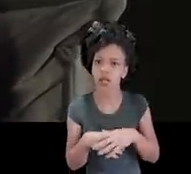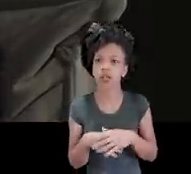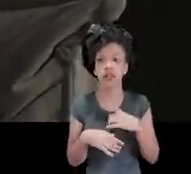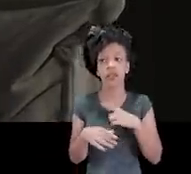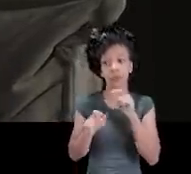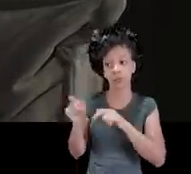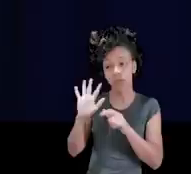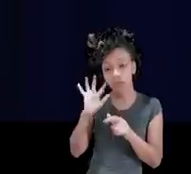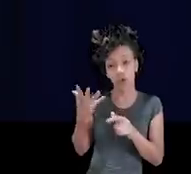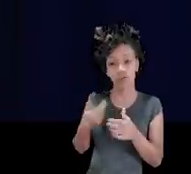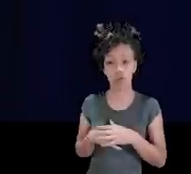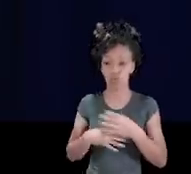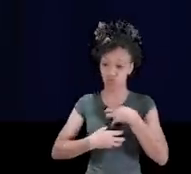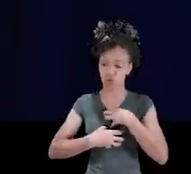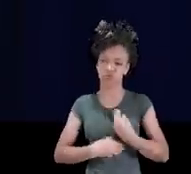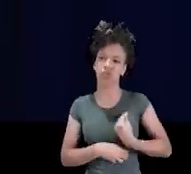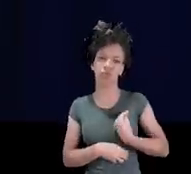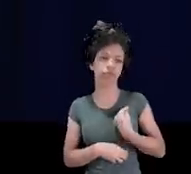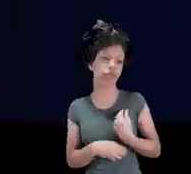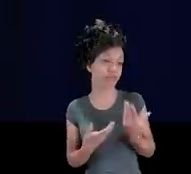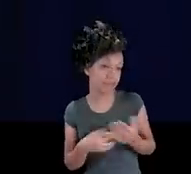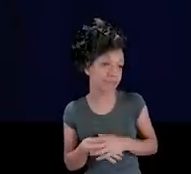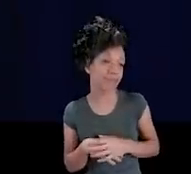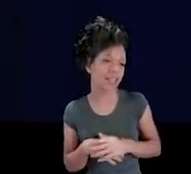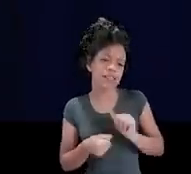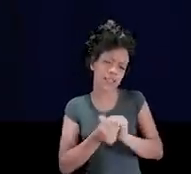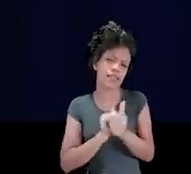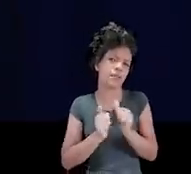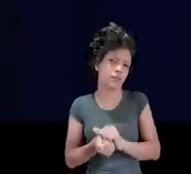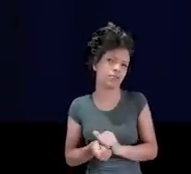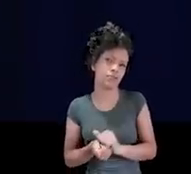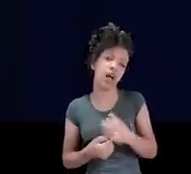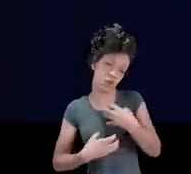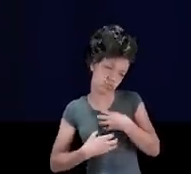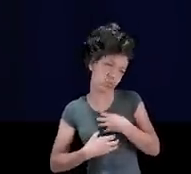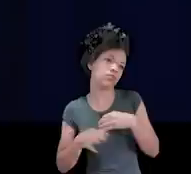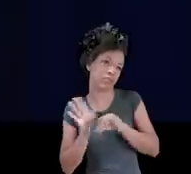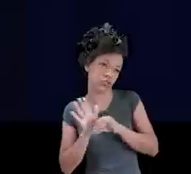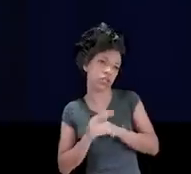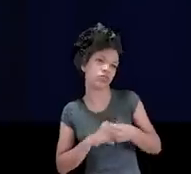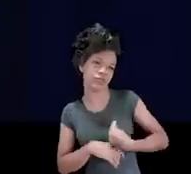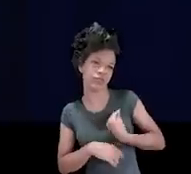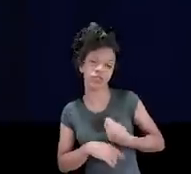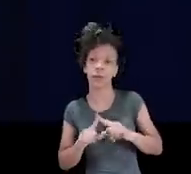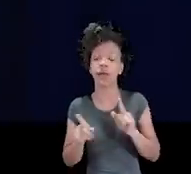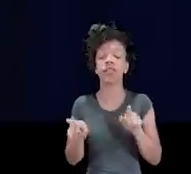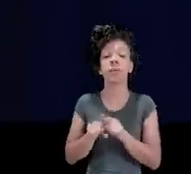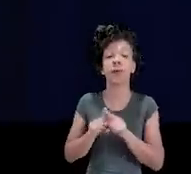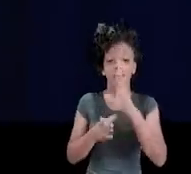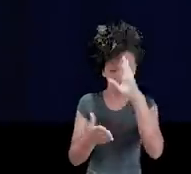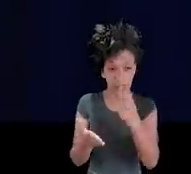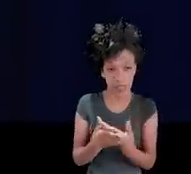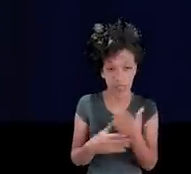por esse estilo de vida. Estilo de vida, Adaptaram. É, não deixa de ser um estilo. É, estilo. Não, mas eu acho que tem muito a ver com confiança essa